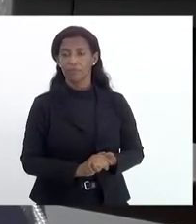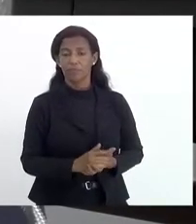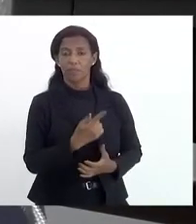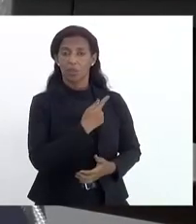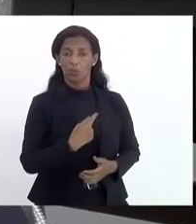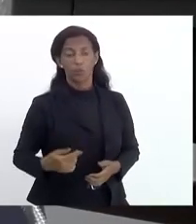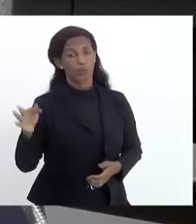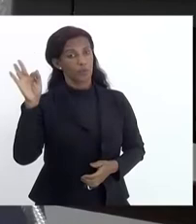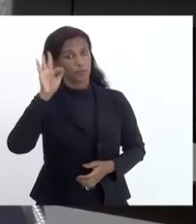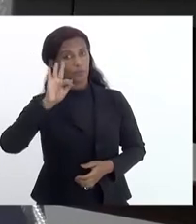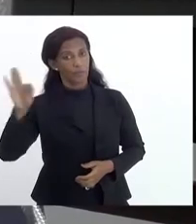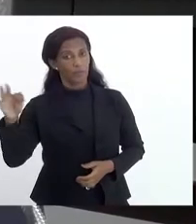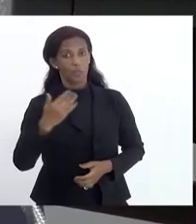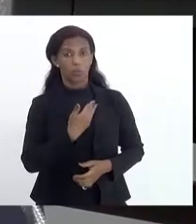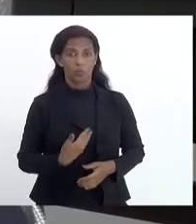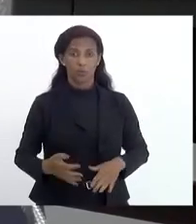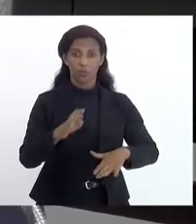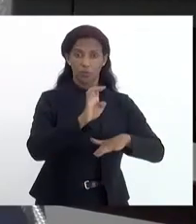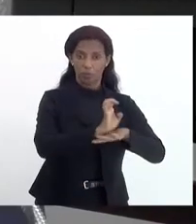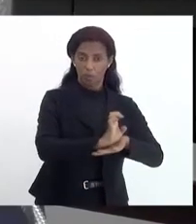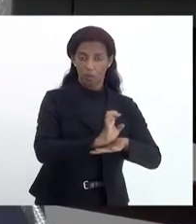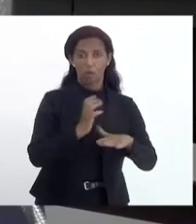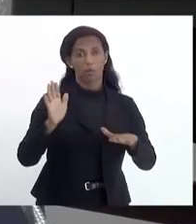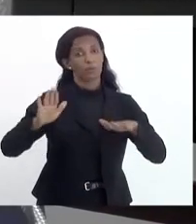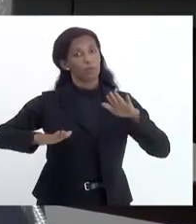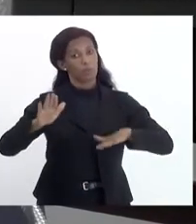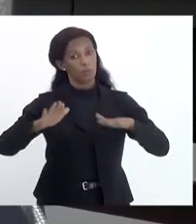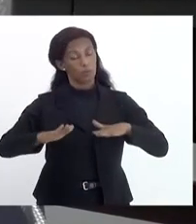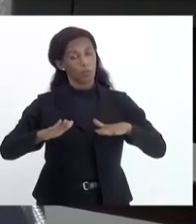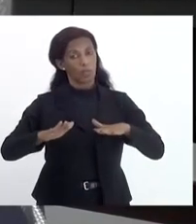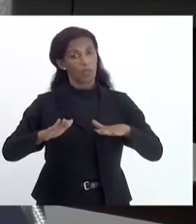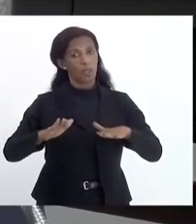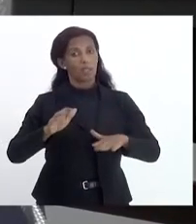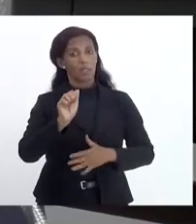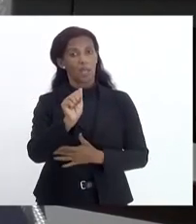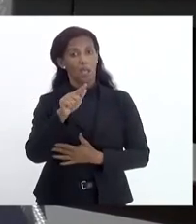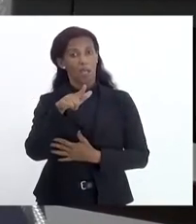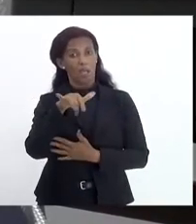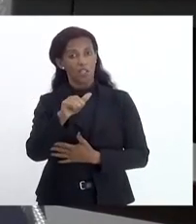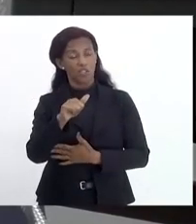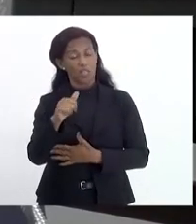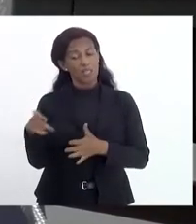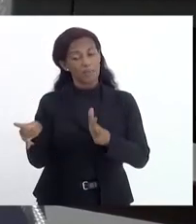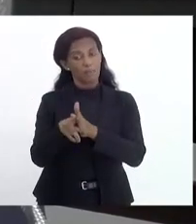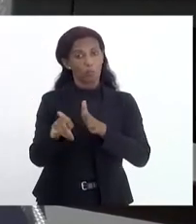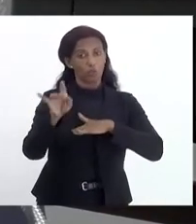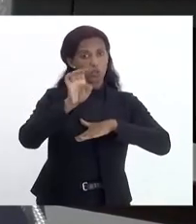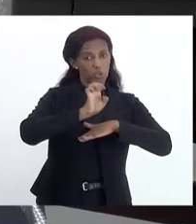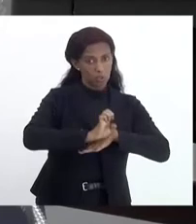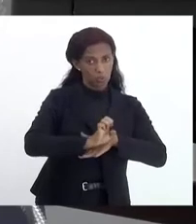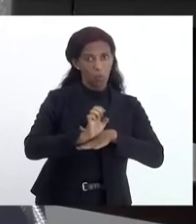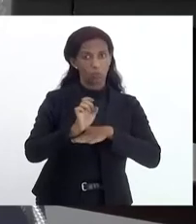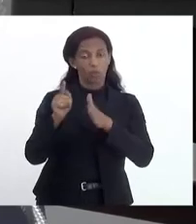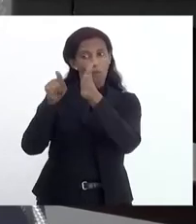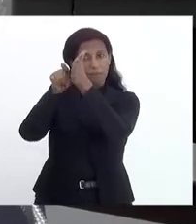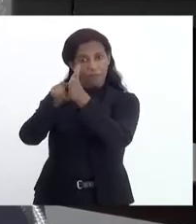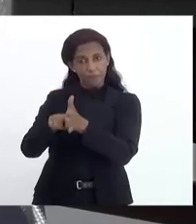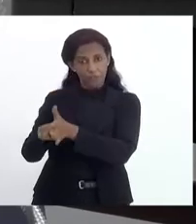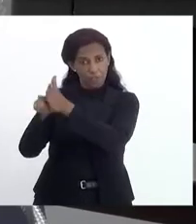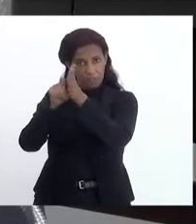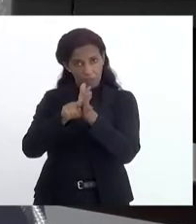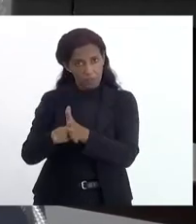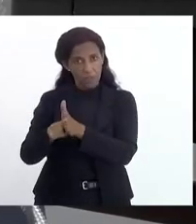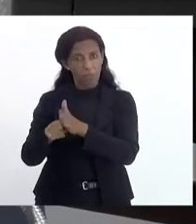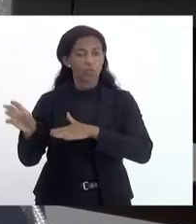governo federal e o governo estadual. Tanto é que a agência reguladora é no âmbito estadual. Então, a fiscalização é estadual.